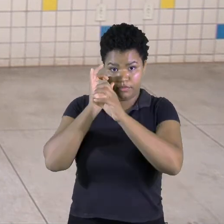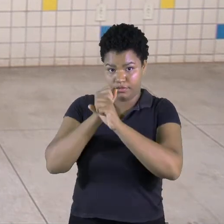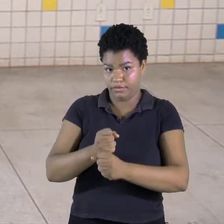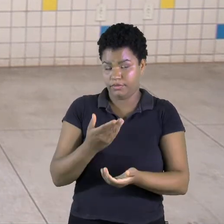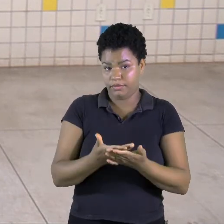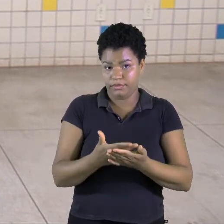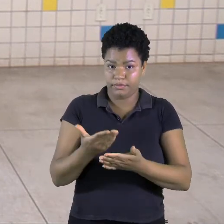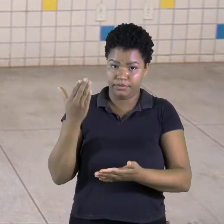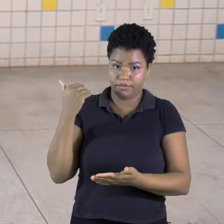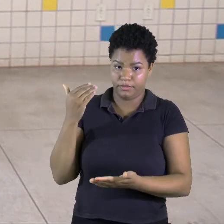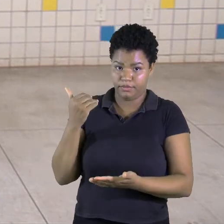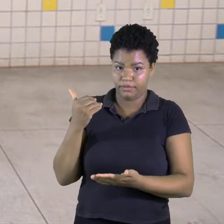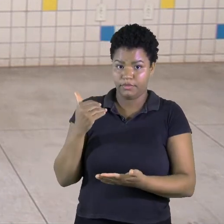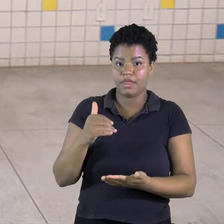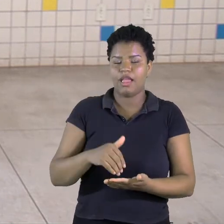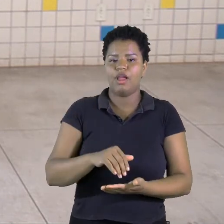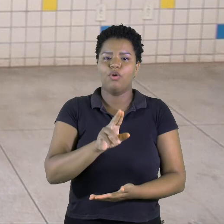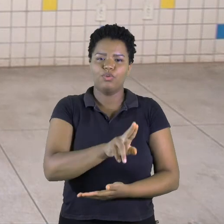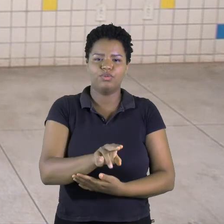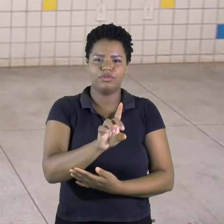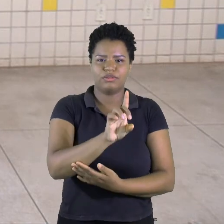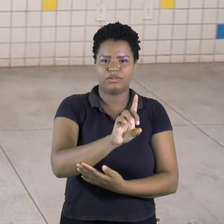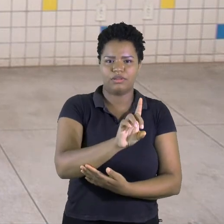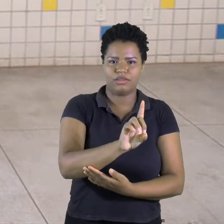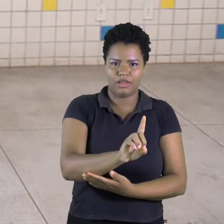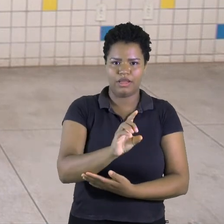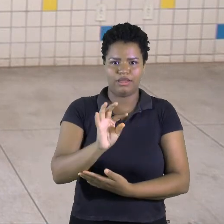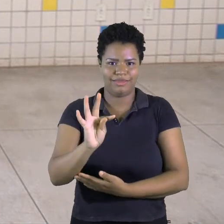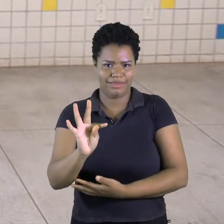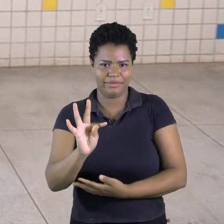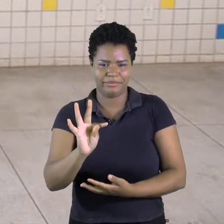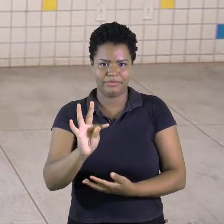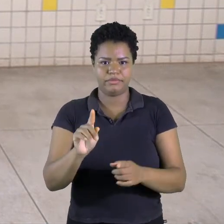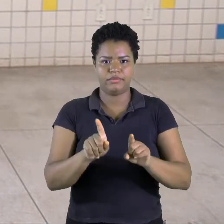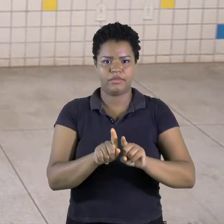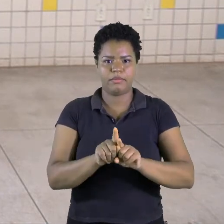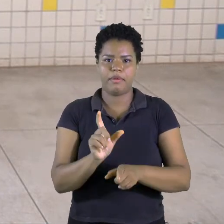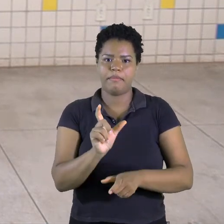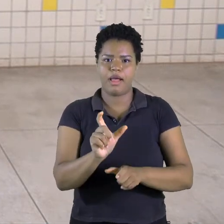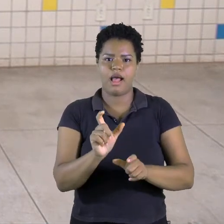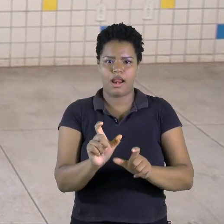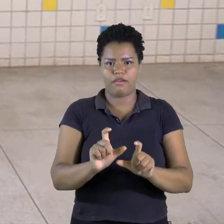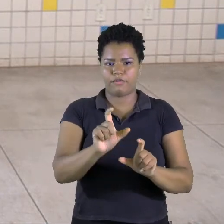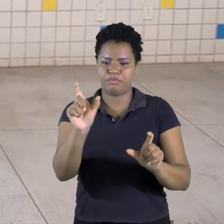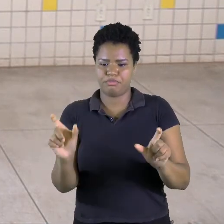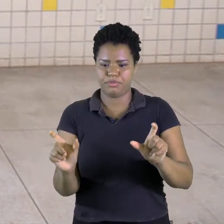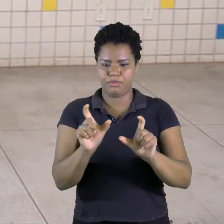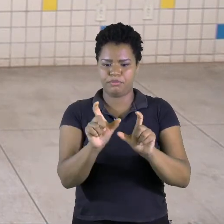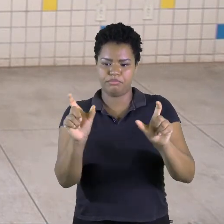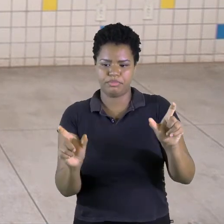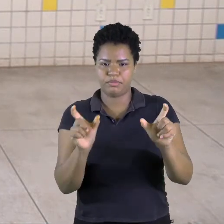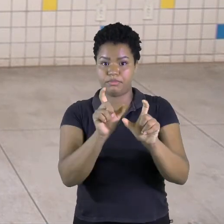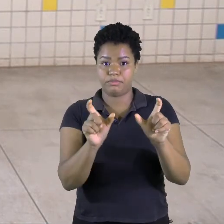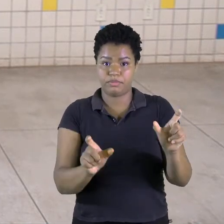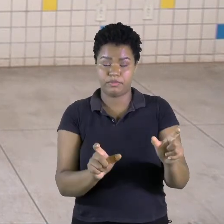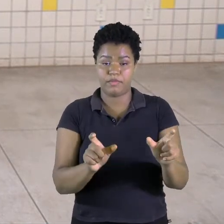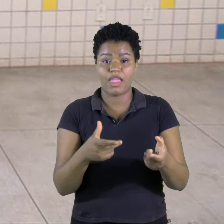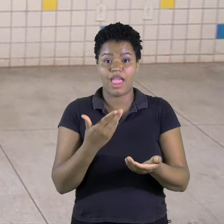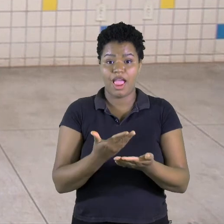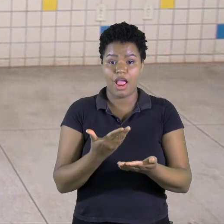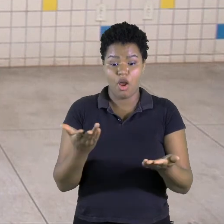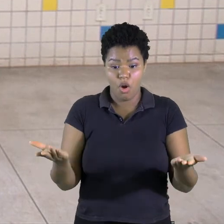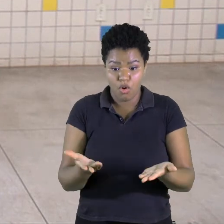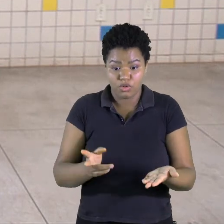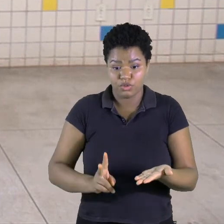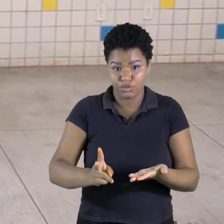passada, o uso de T e D, e as palavras escondidas. E continuamos na aula de hoje falando sobre os